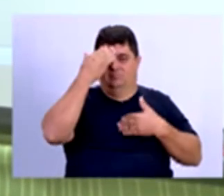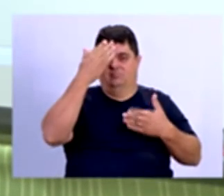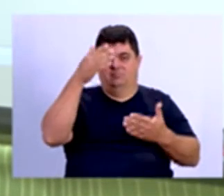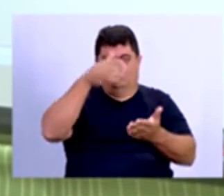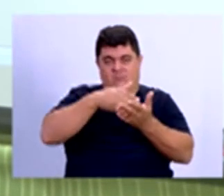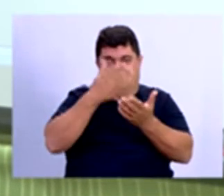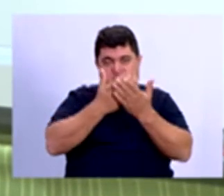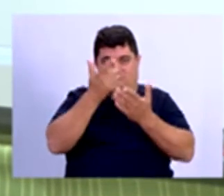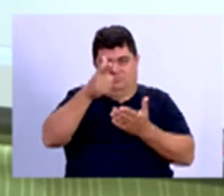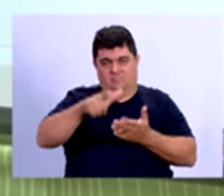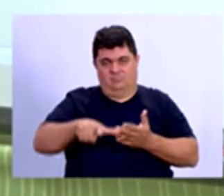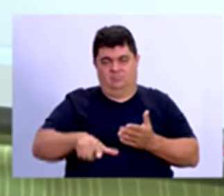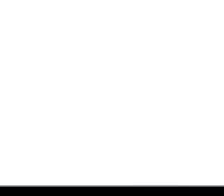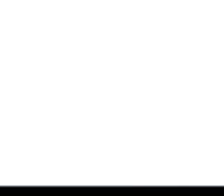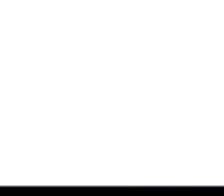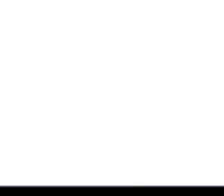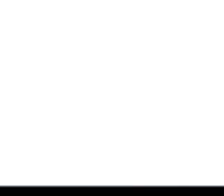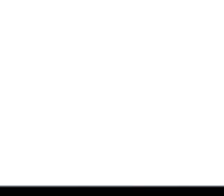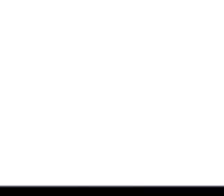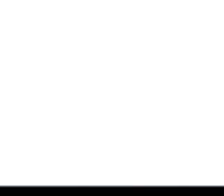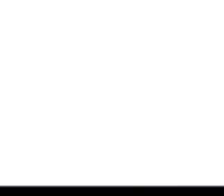todos até a próxima aula